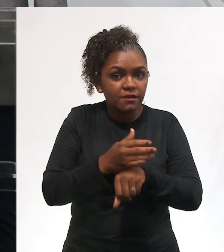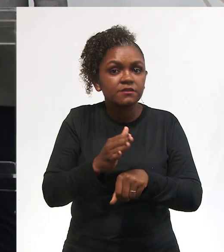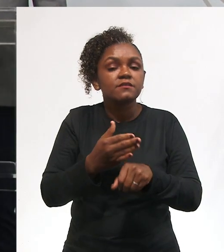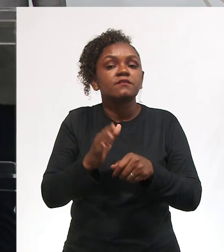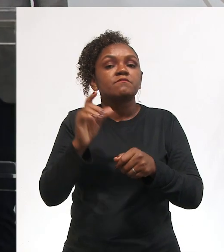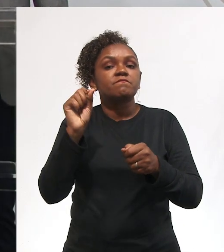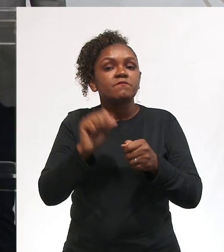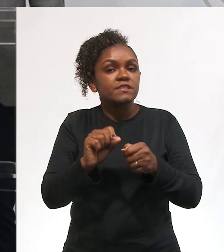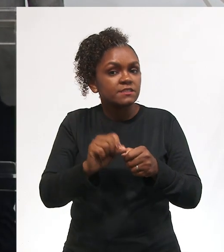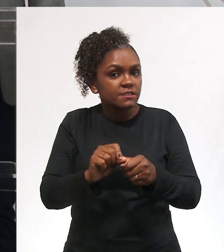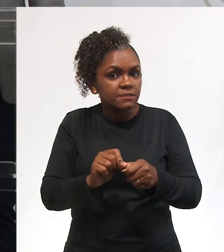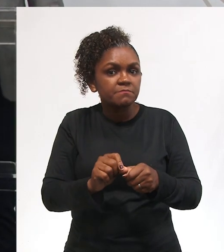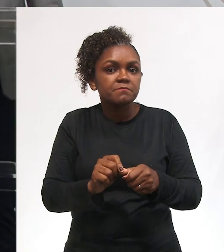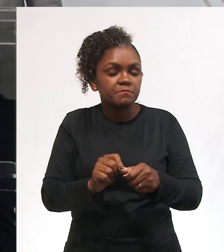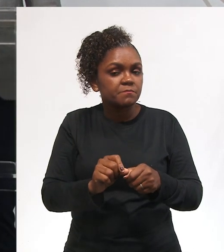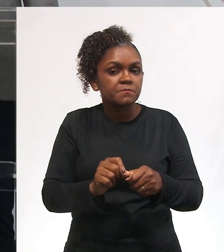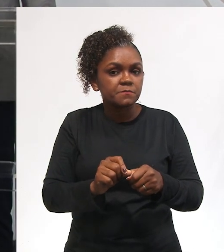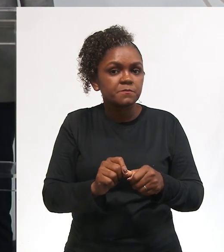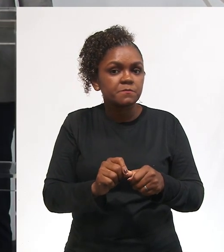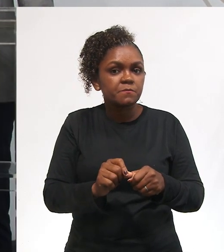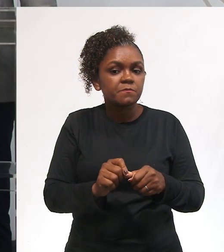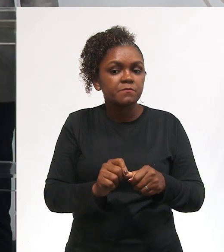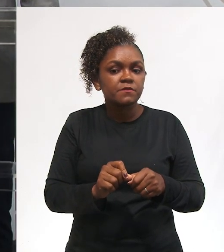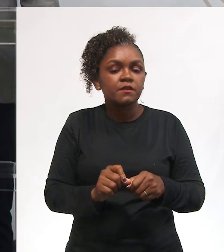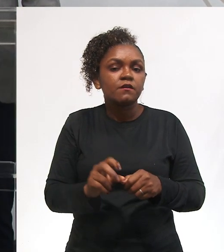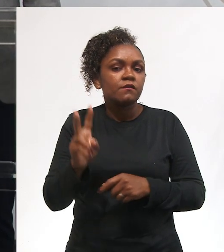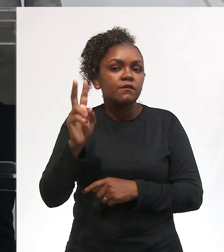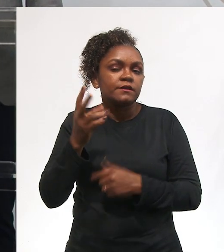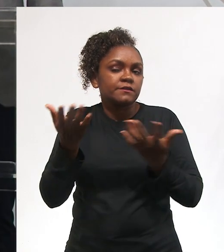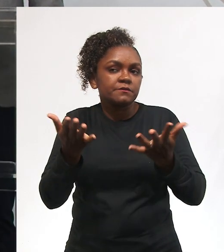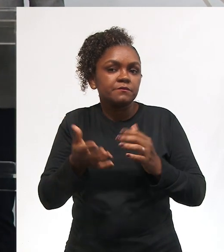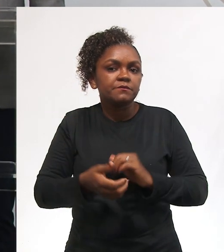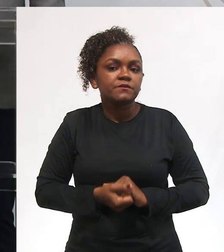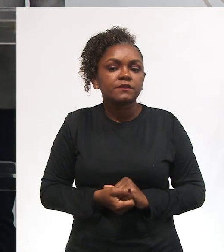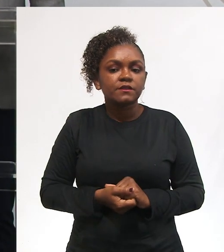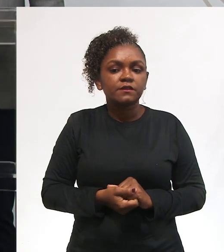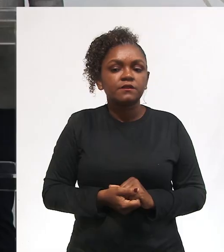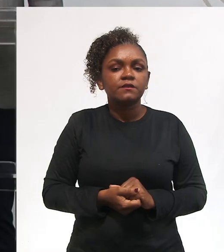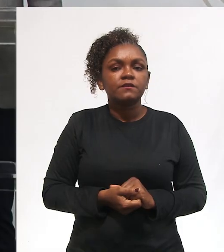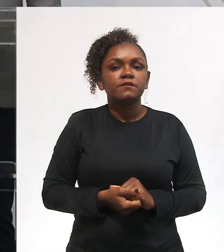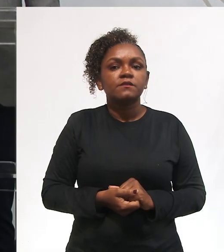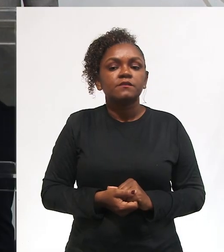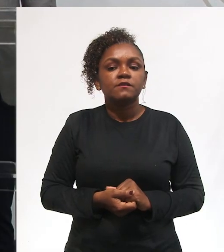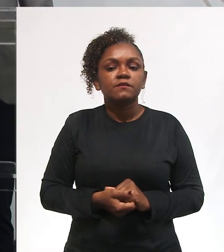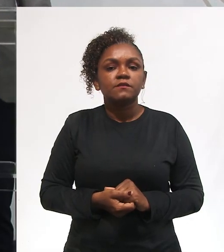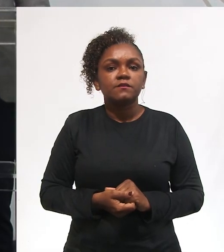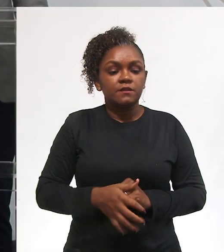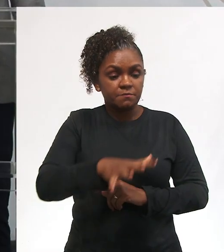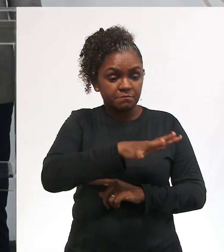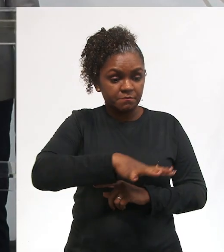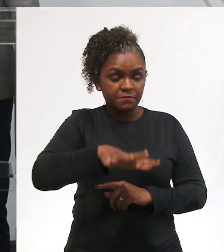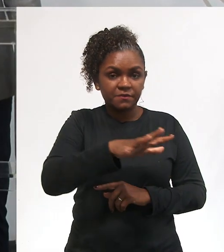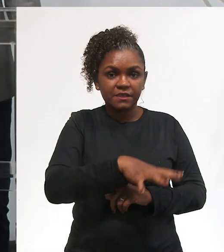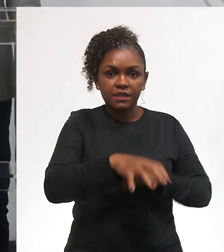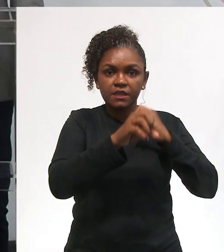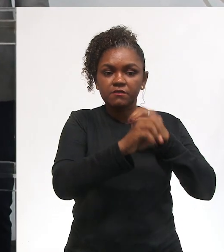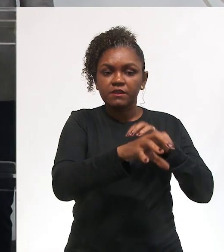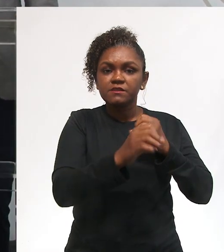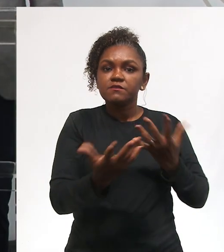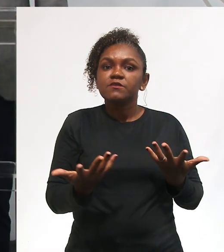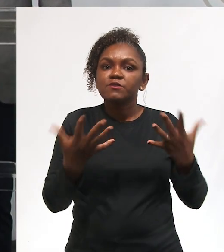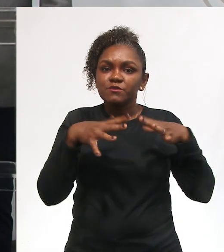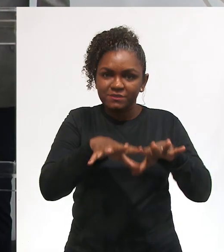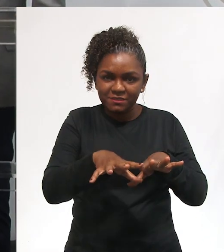né, como eu dava, por exemplo, aula de, né, vamos supor, na parte aí de educação inclusiva,